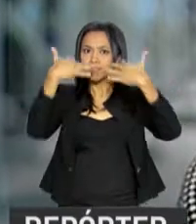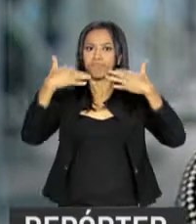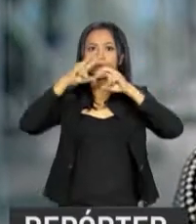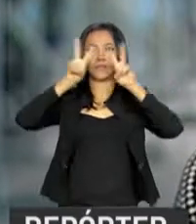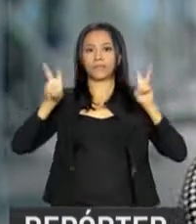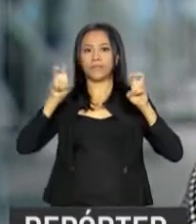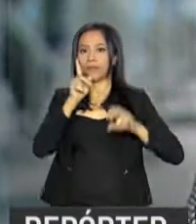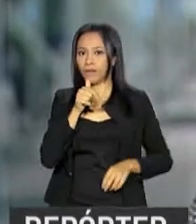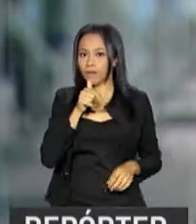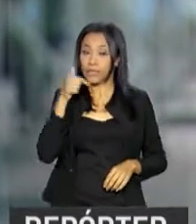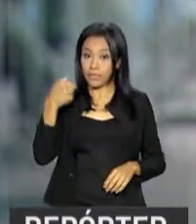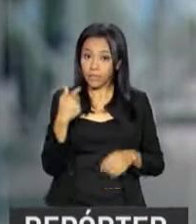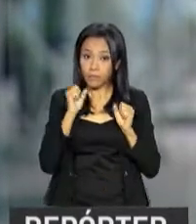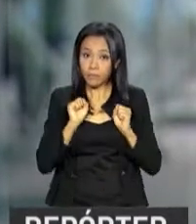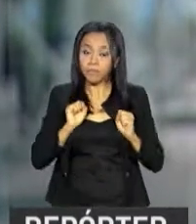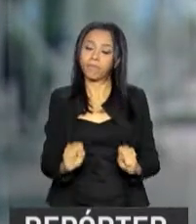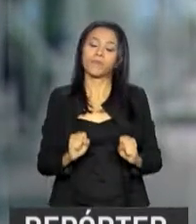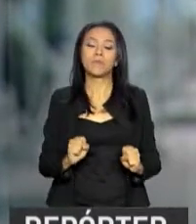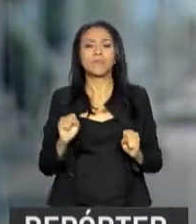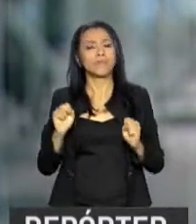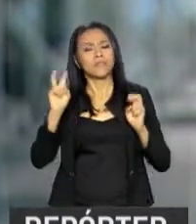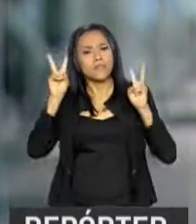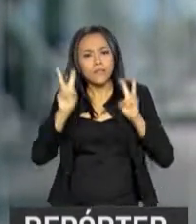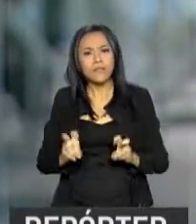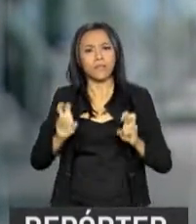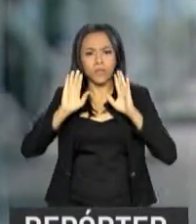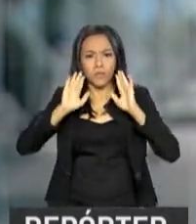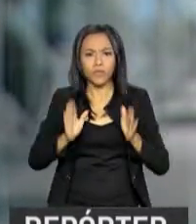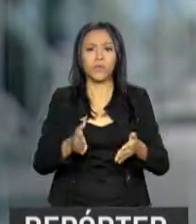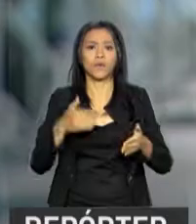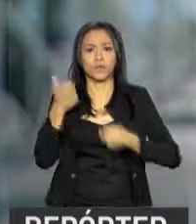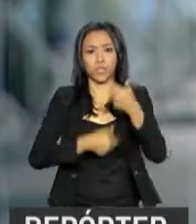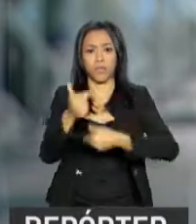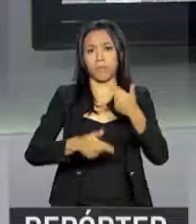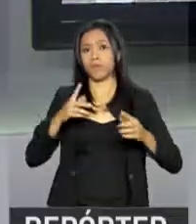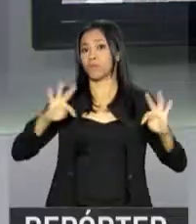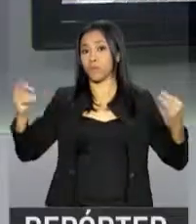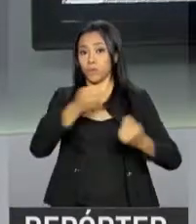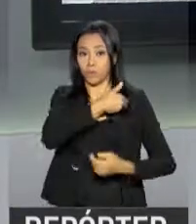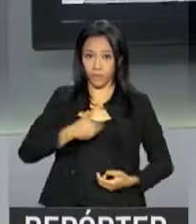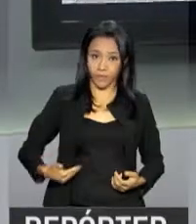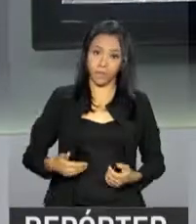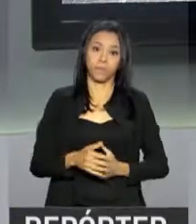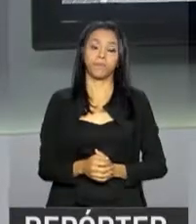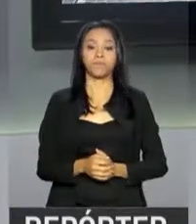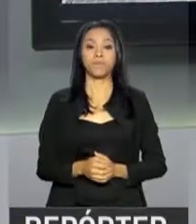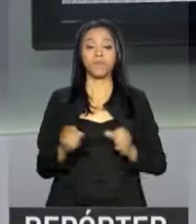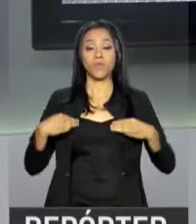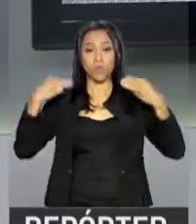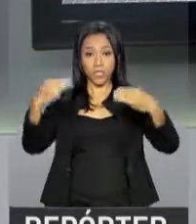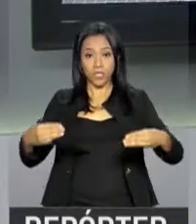água que isso possa ser tema foco da agenda política de todos os governos o ministério das cidades